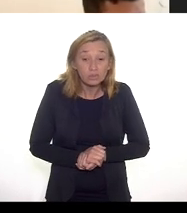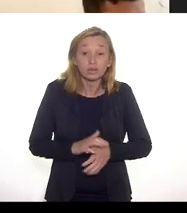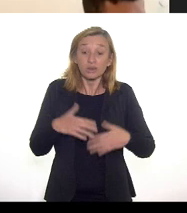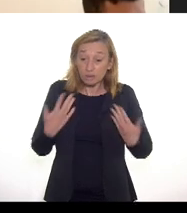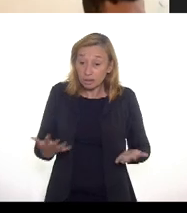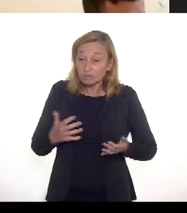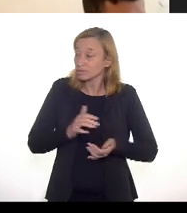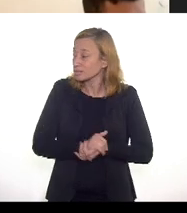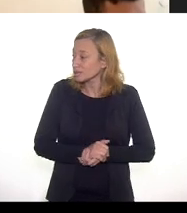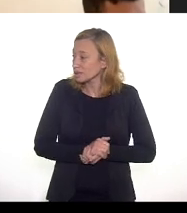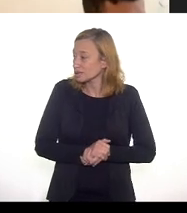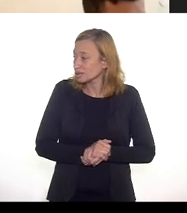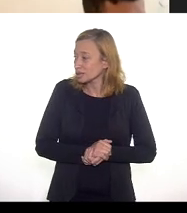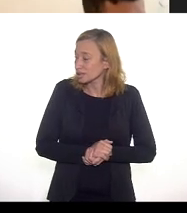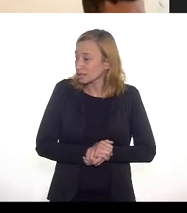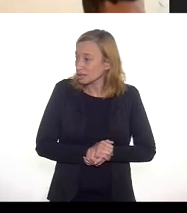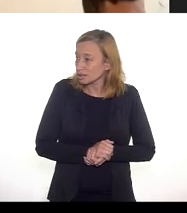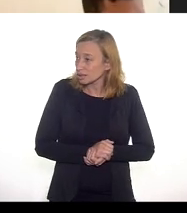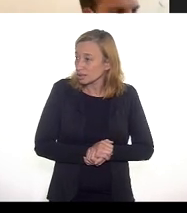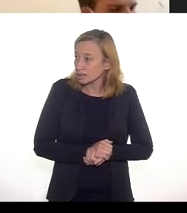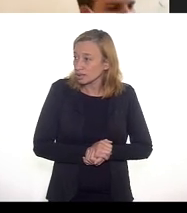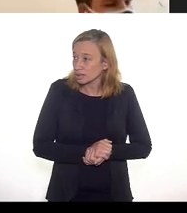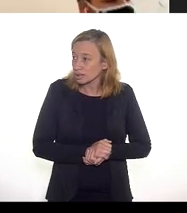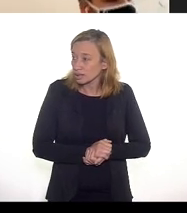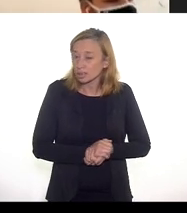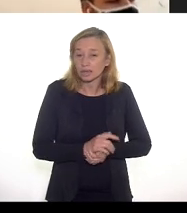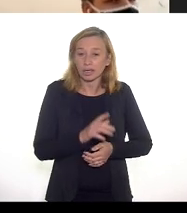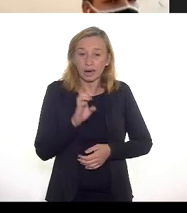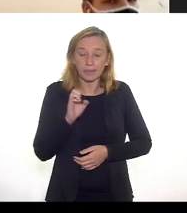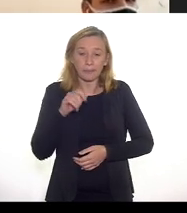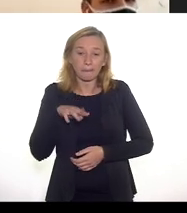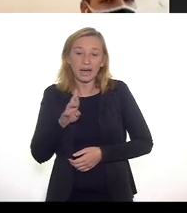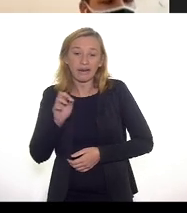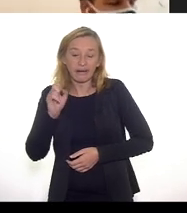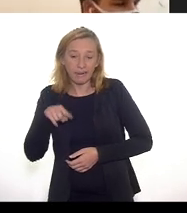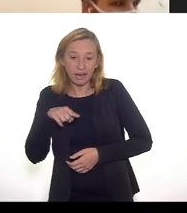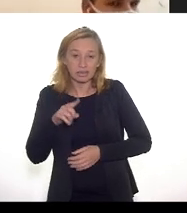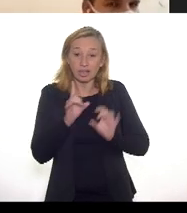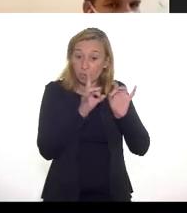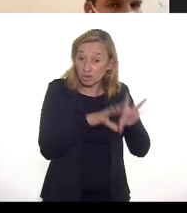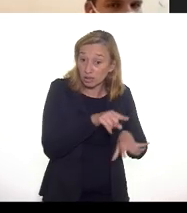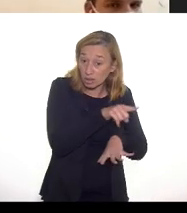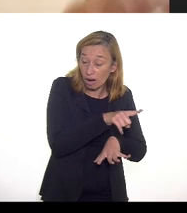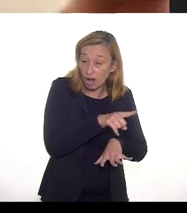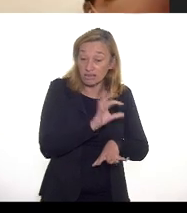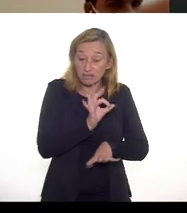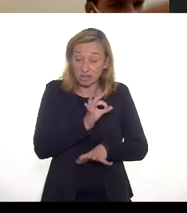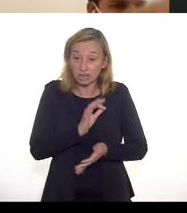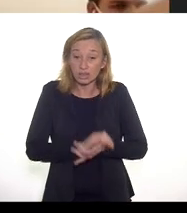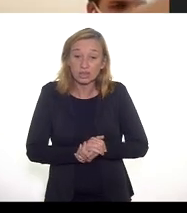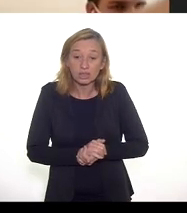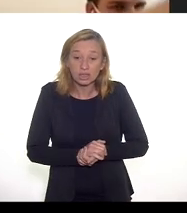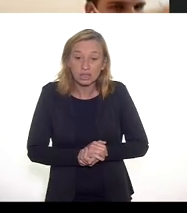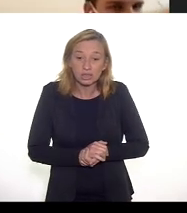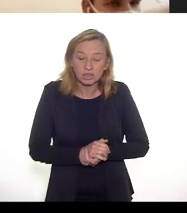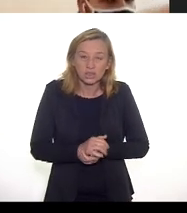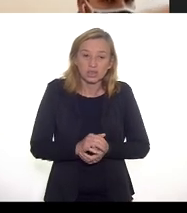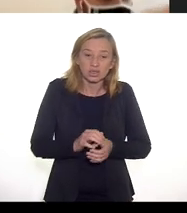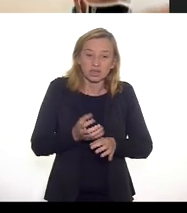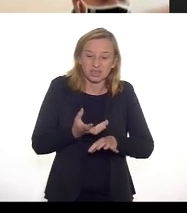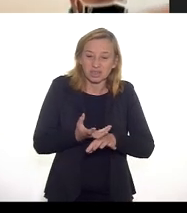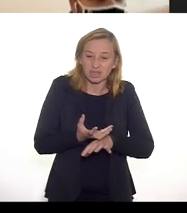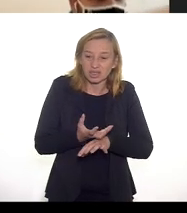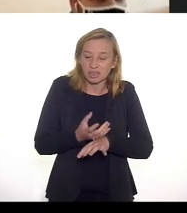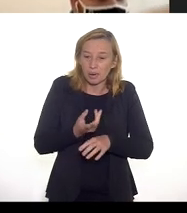Então, sobre o descaso que está sendo feito na ITA em Barié. Então, a ITA em Barié está abandonada praticamente, cheia de matos,